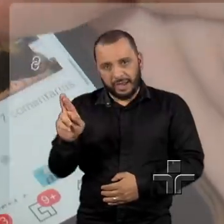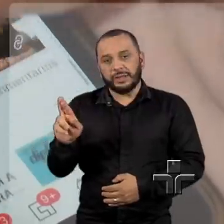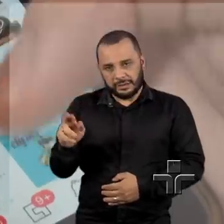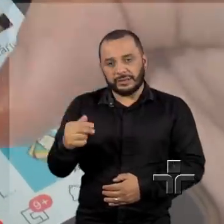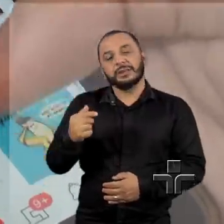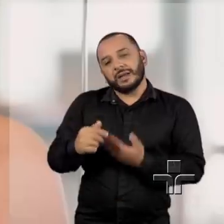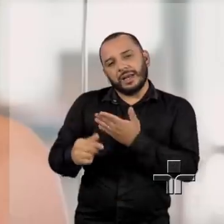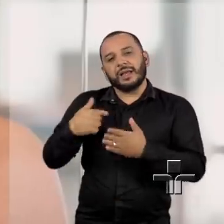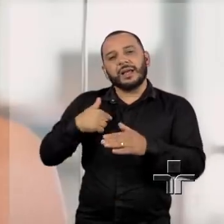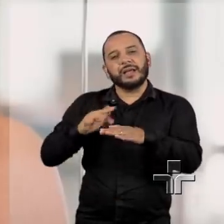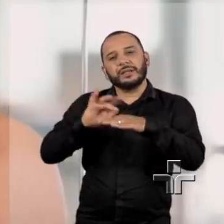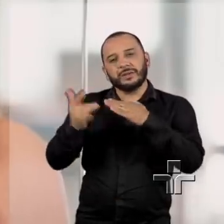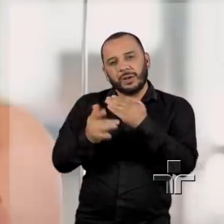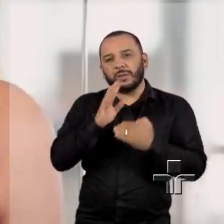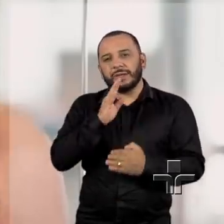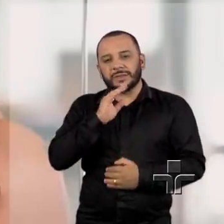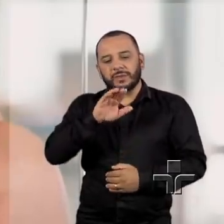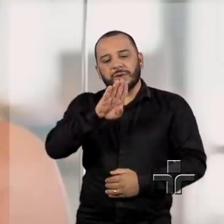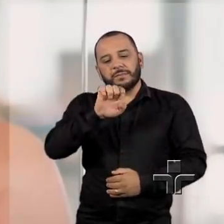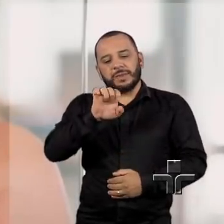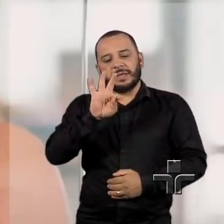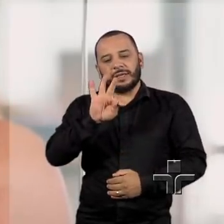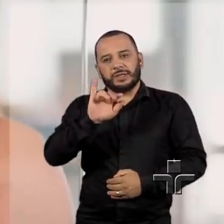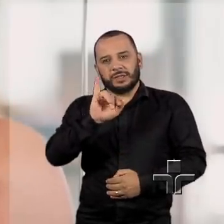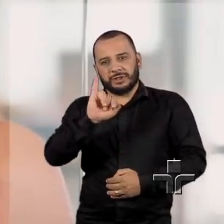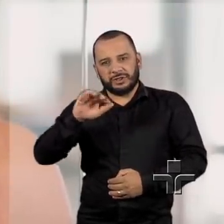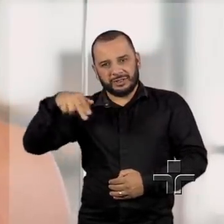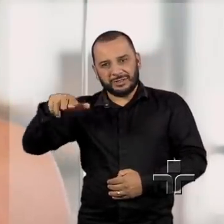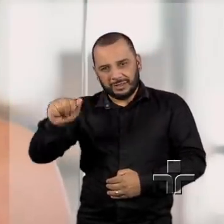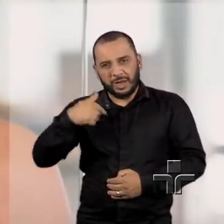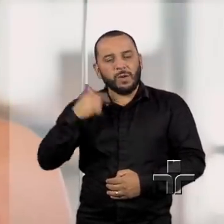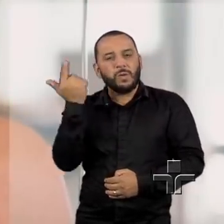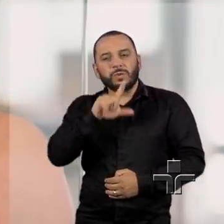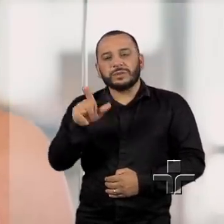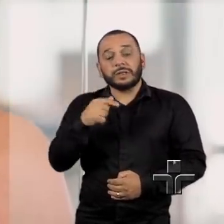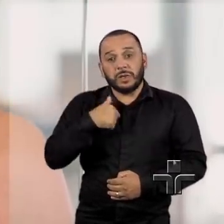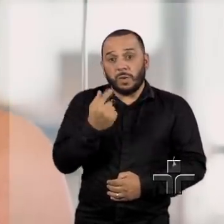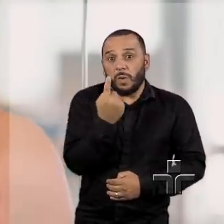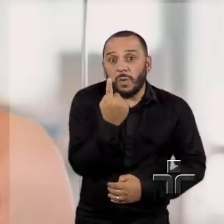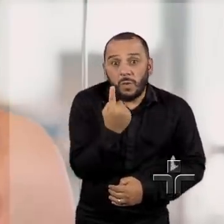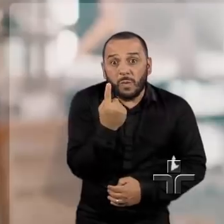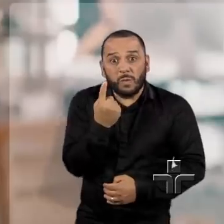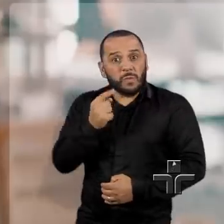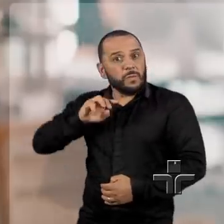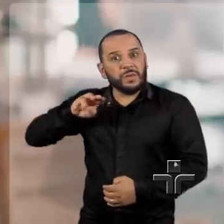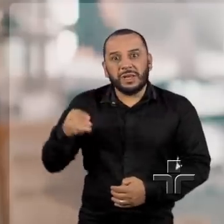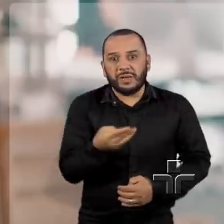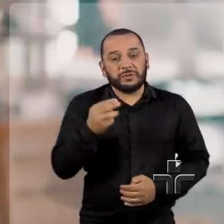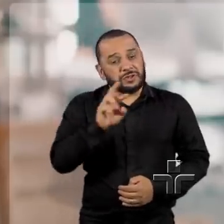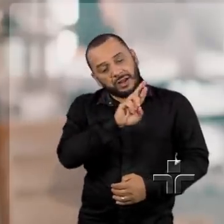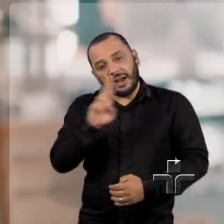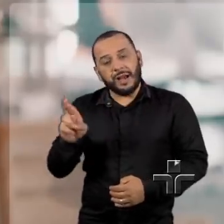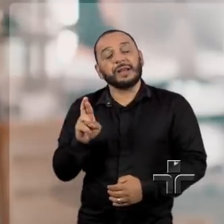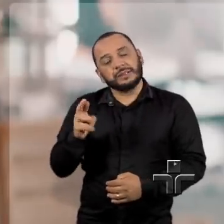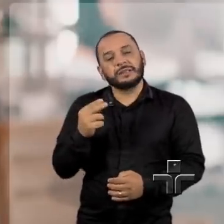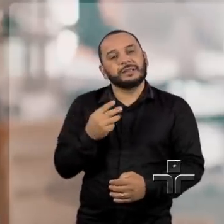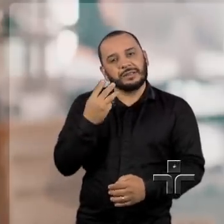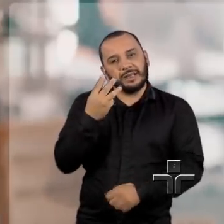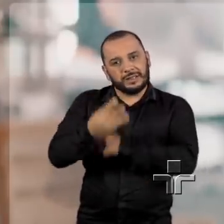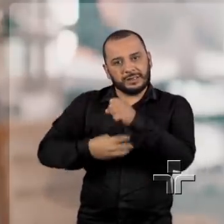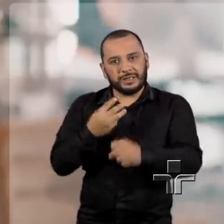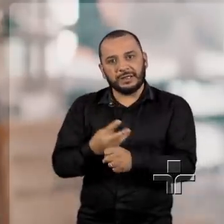a Betina, a jovem que conta como ganhou mais de R$1 milhão em 3 anos, com um investimento inicial de